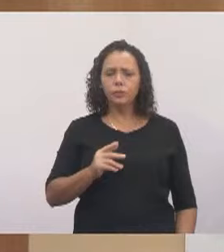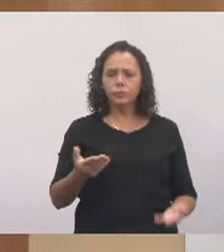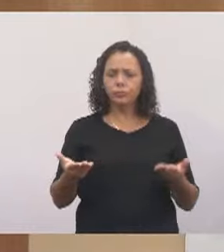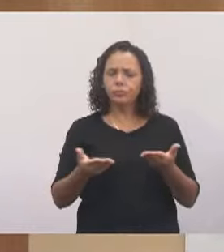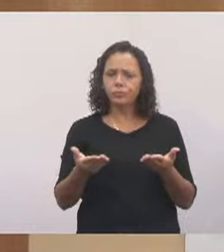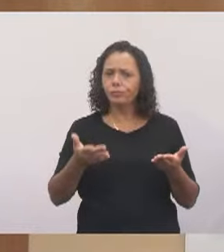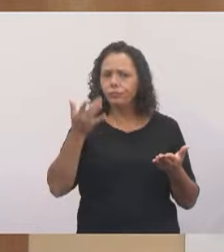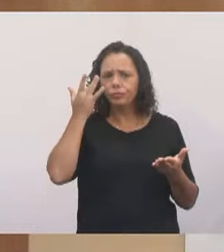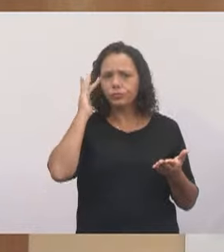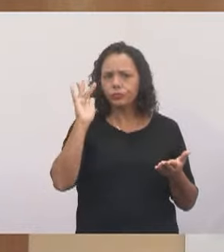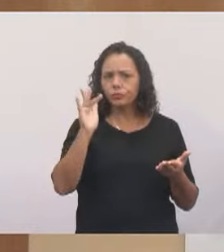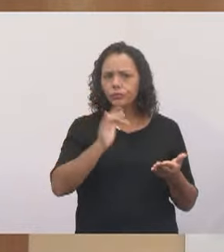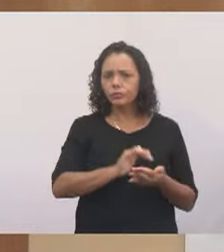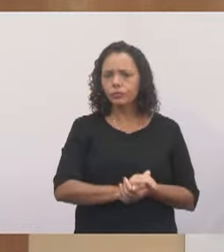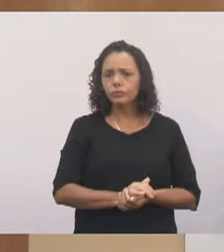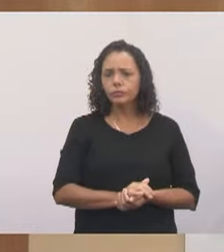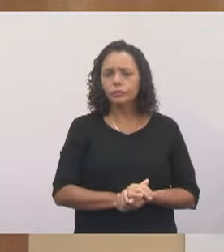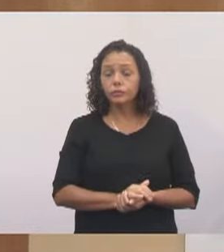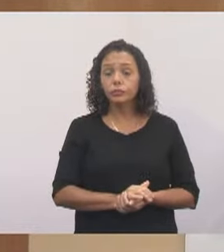não sei quem é que esteja.